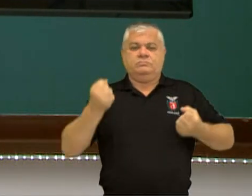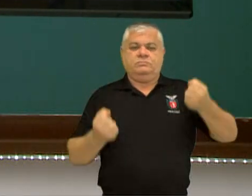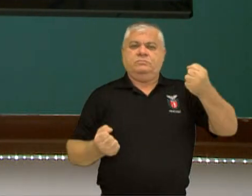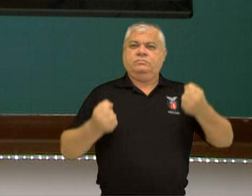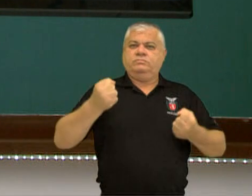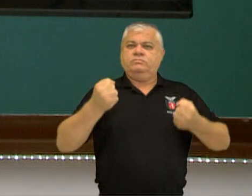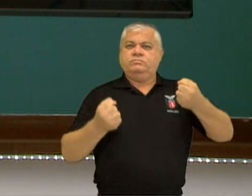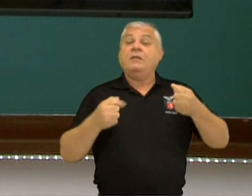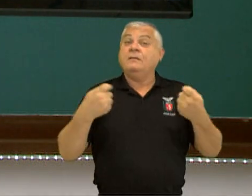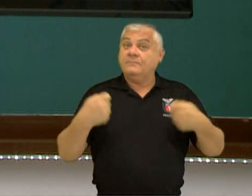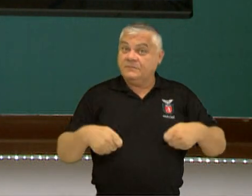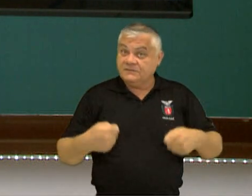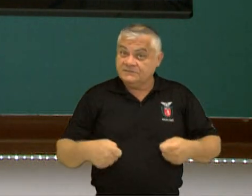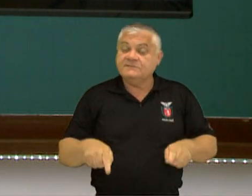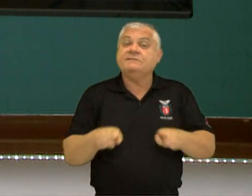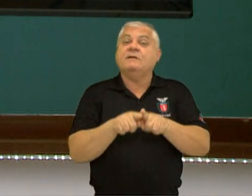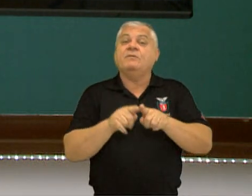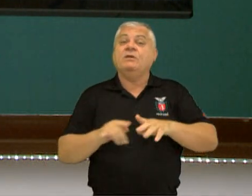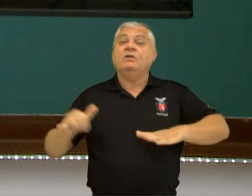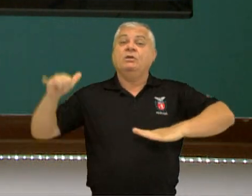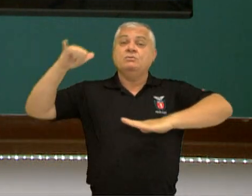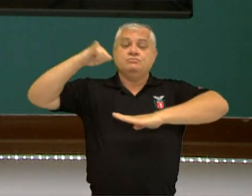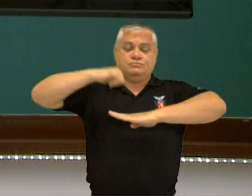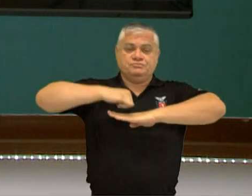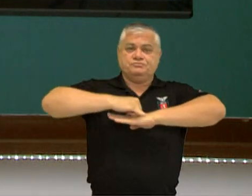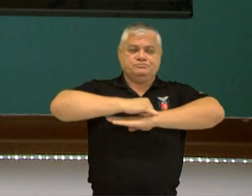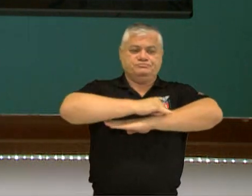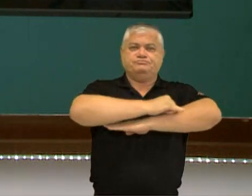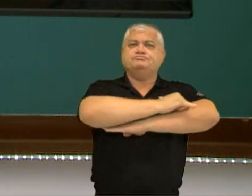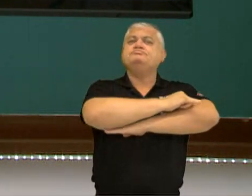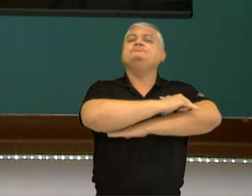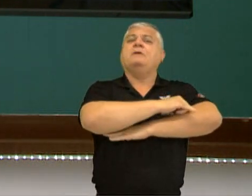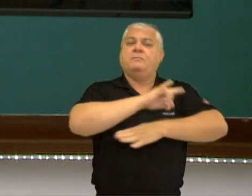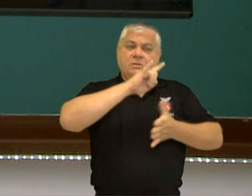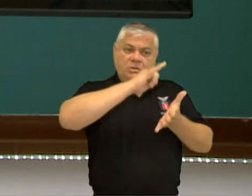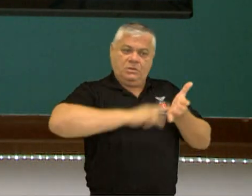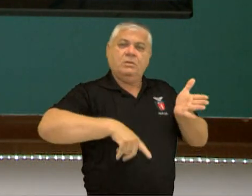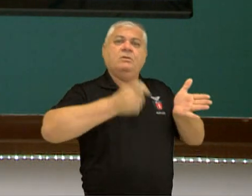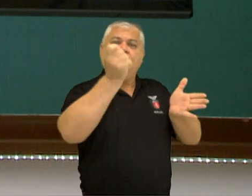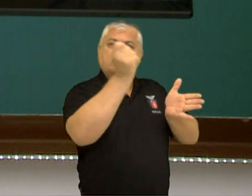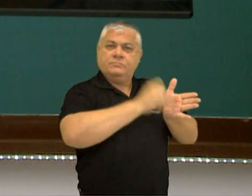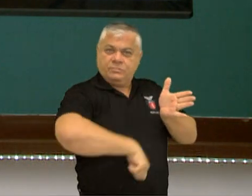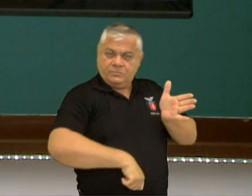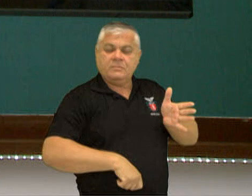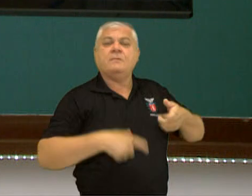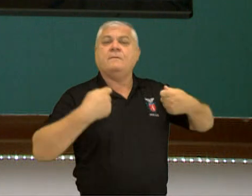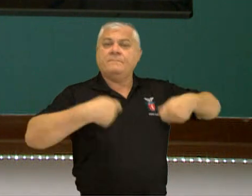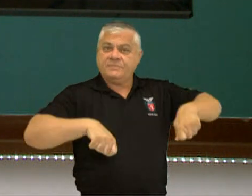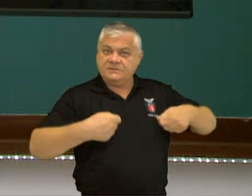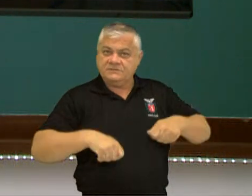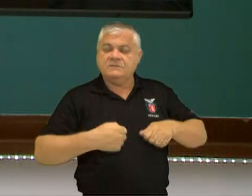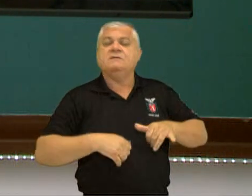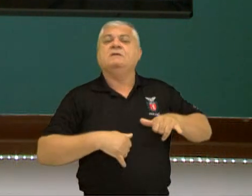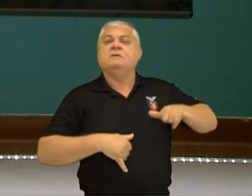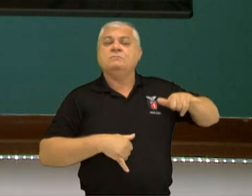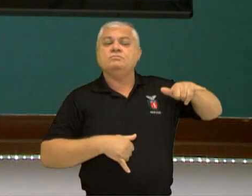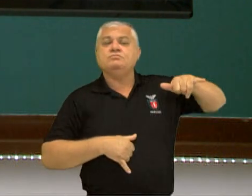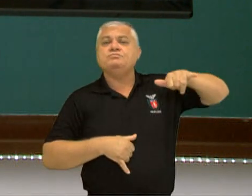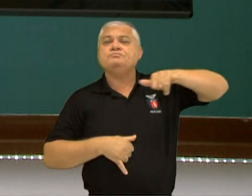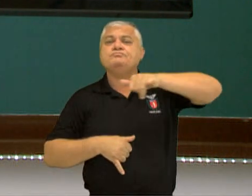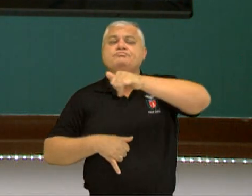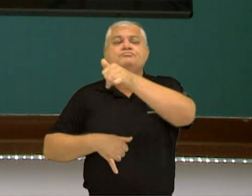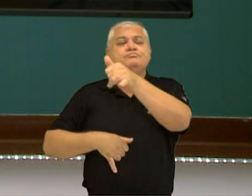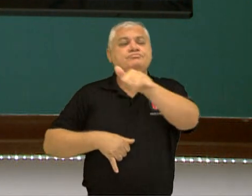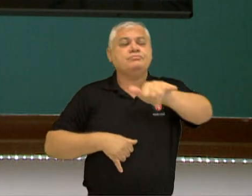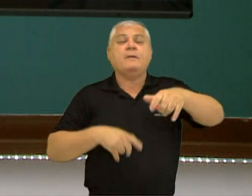você tem que utilizar um aeroporto, você precisa de uma autorização dos órgãos competentes para realizar o sobrevoo dessas áreas.